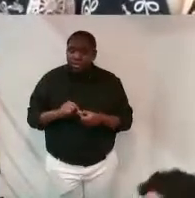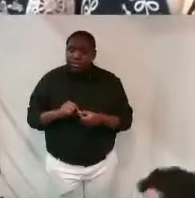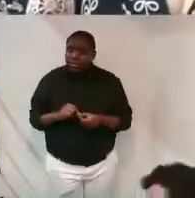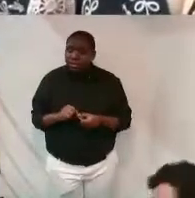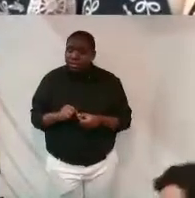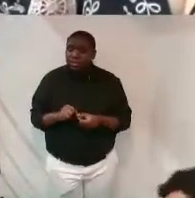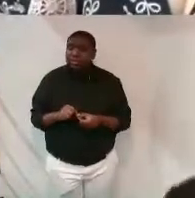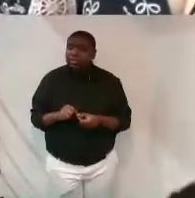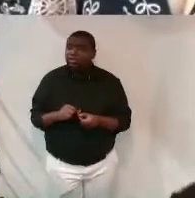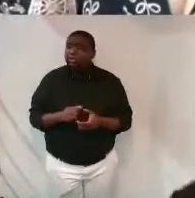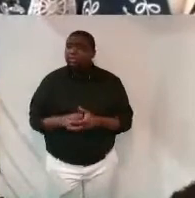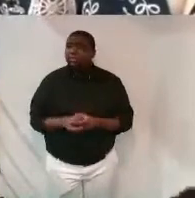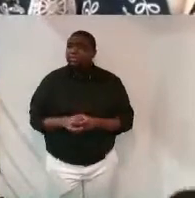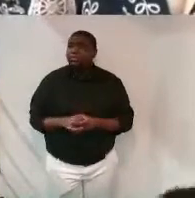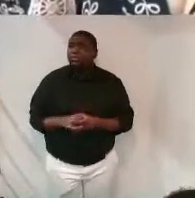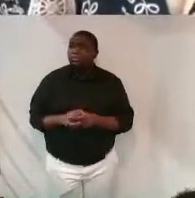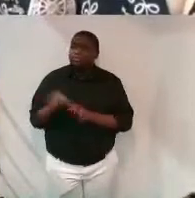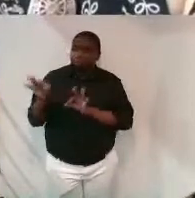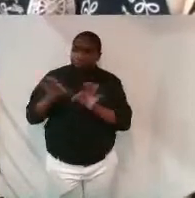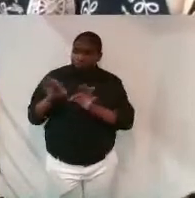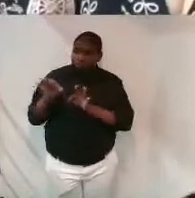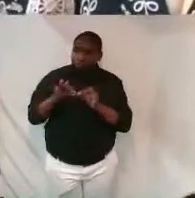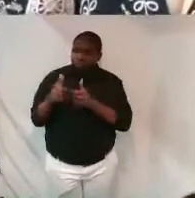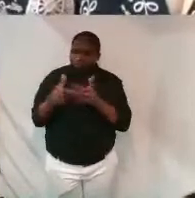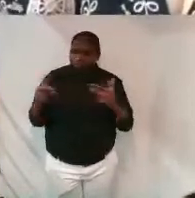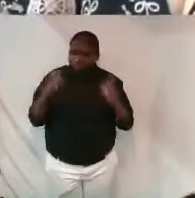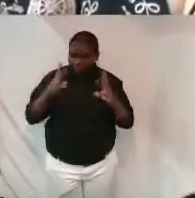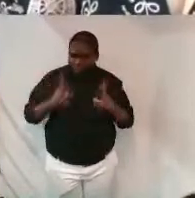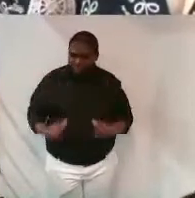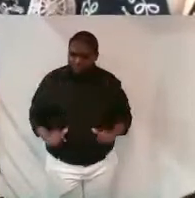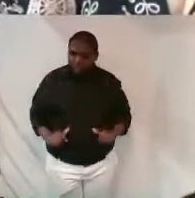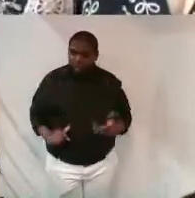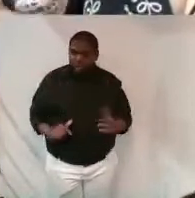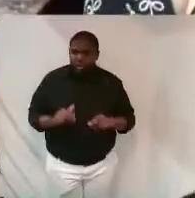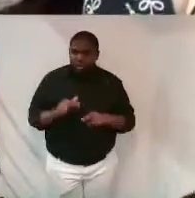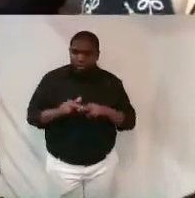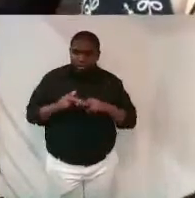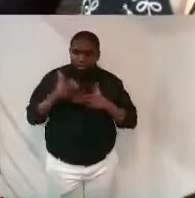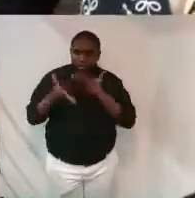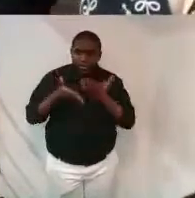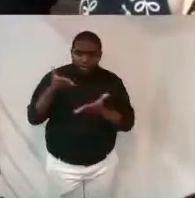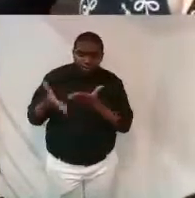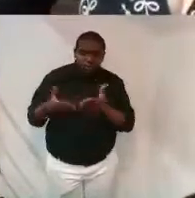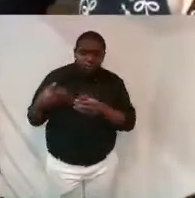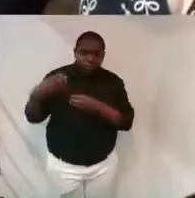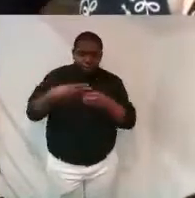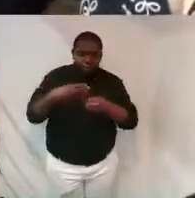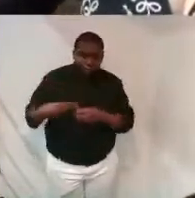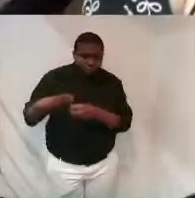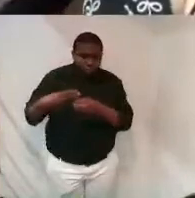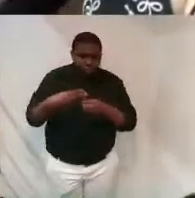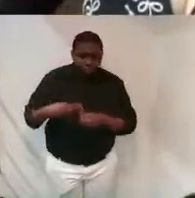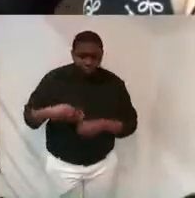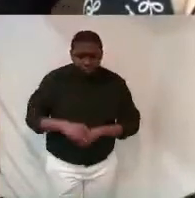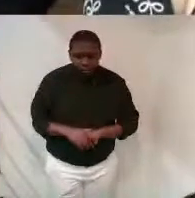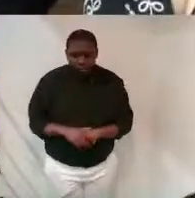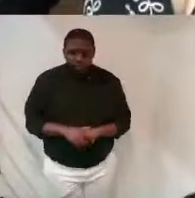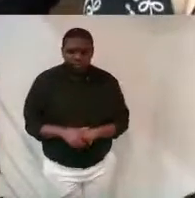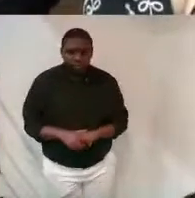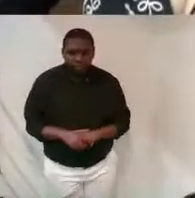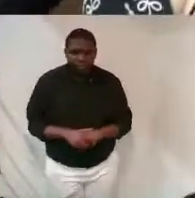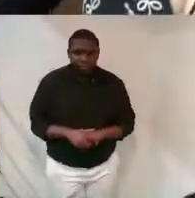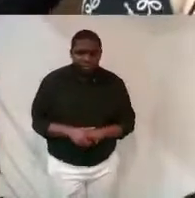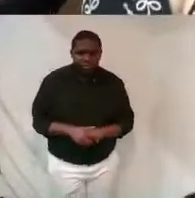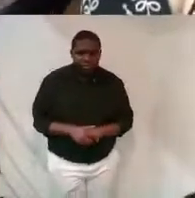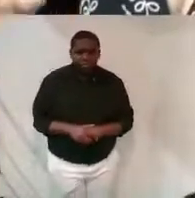a prestação, o manejo de resíduos sólidos, a limpeza urbana pelos serviços municipais. Ela é uma das condições